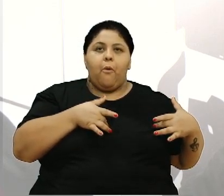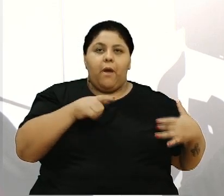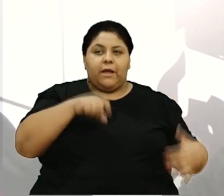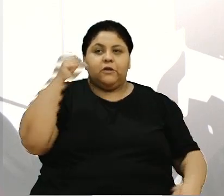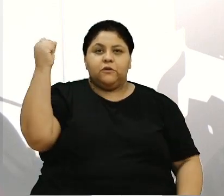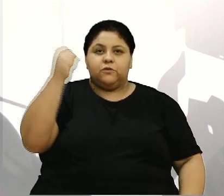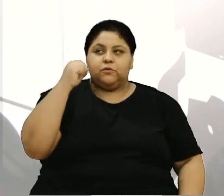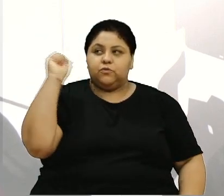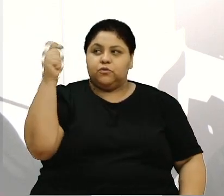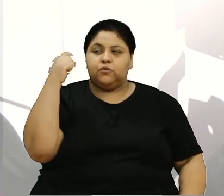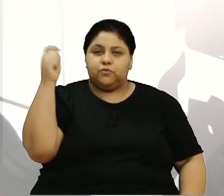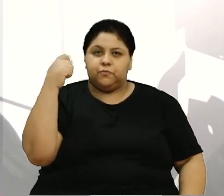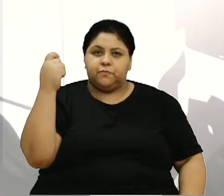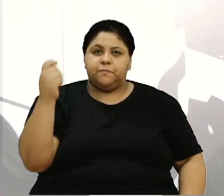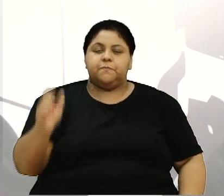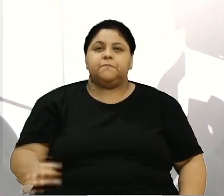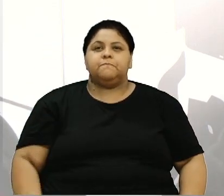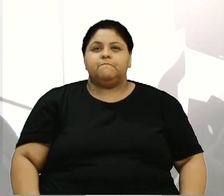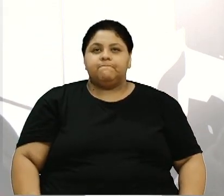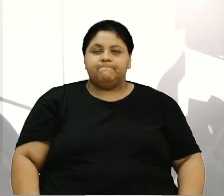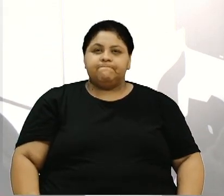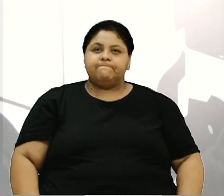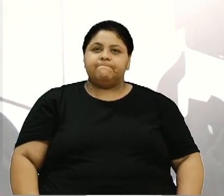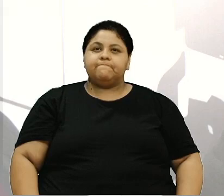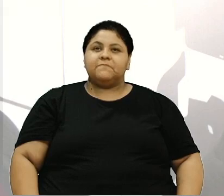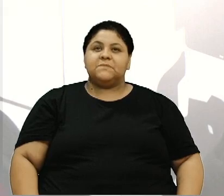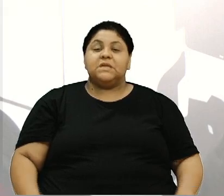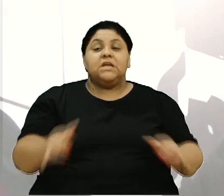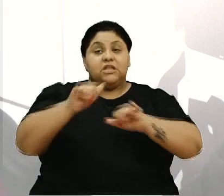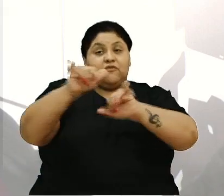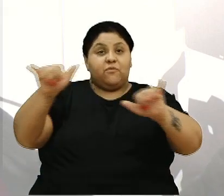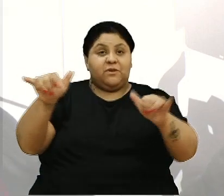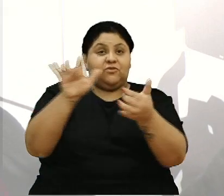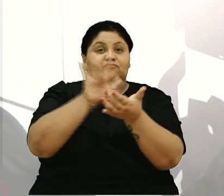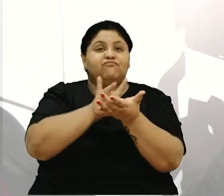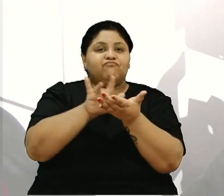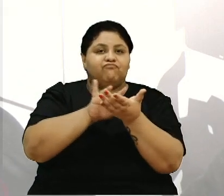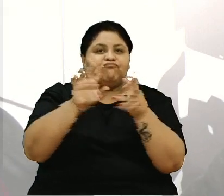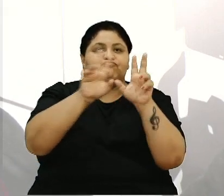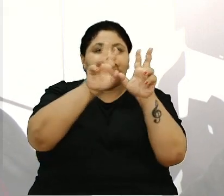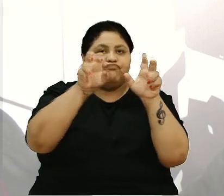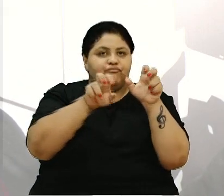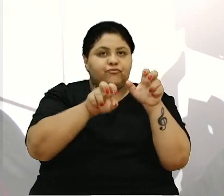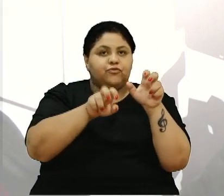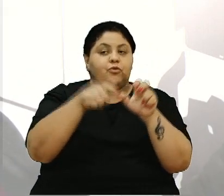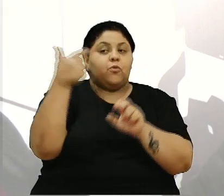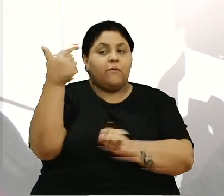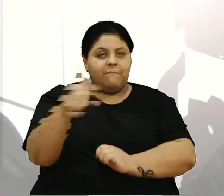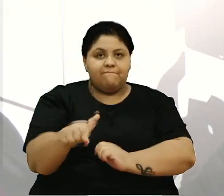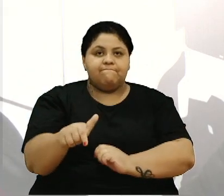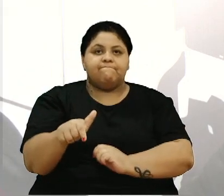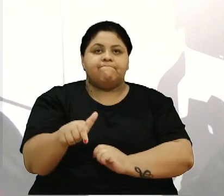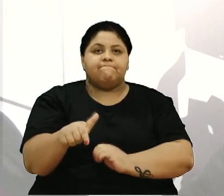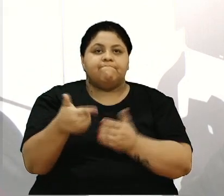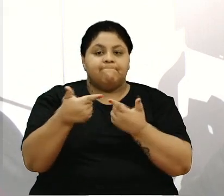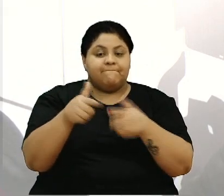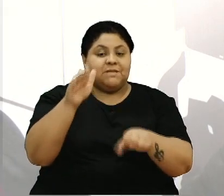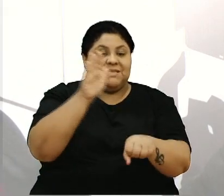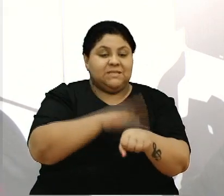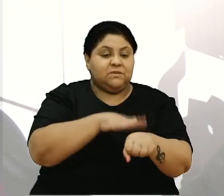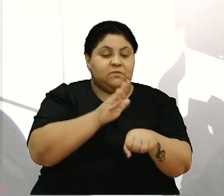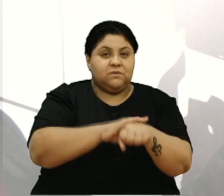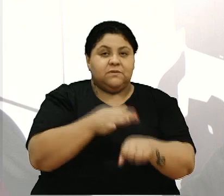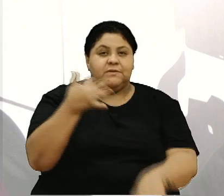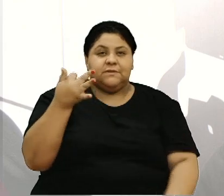Sul. E quanto no que tange às fake news, isso já é um assunto recorrente, né? Mas nesse momento de dor, nesse momento